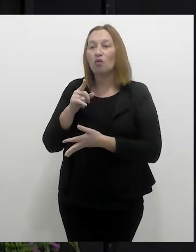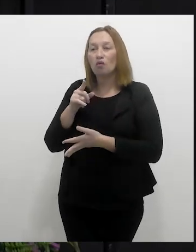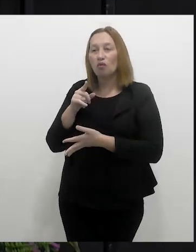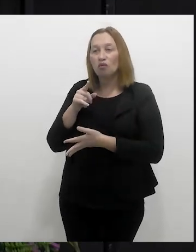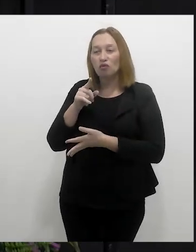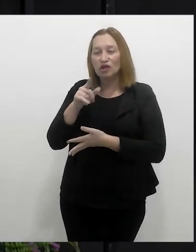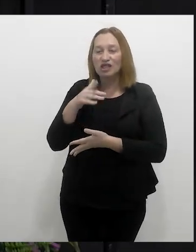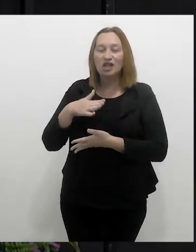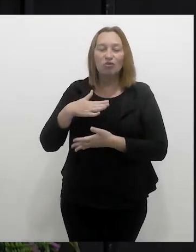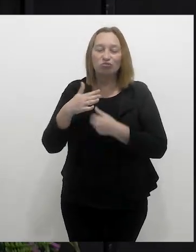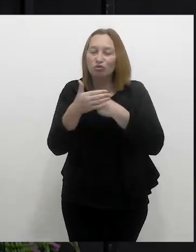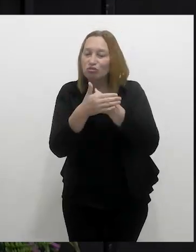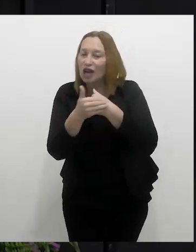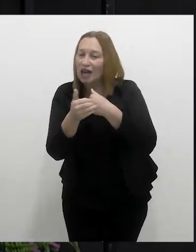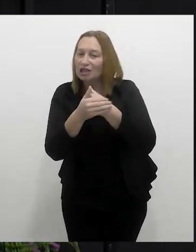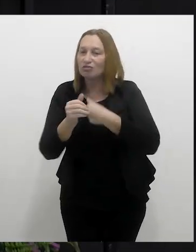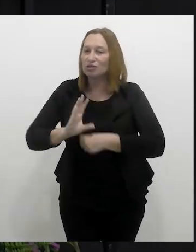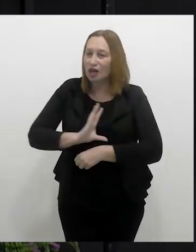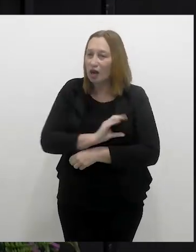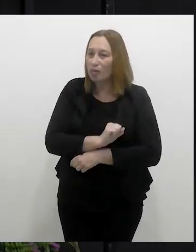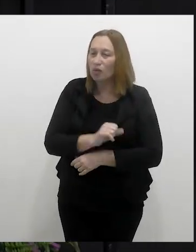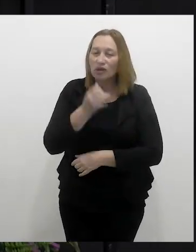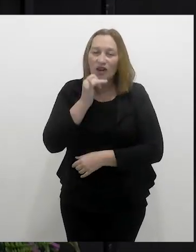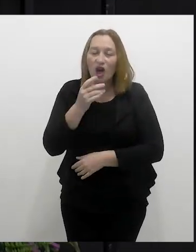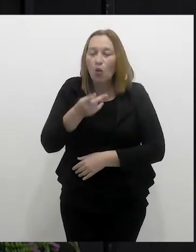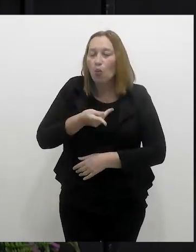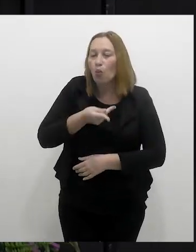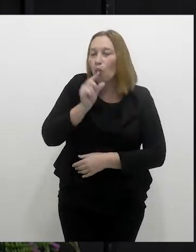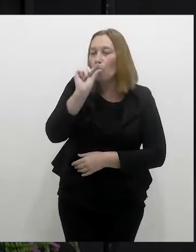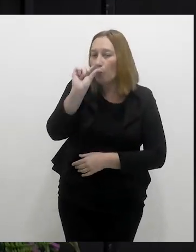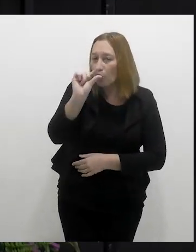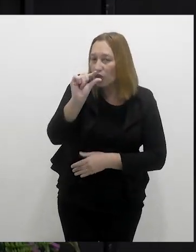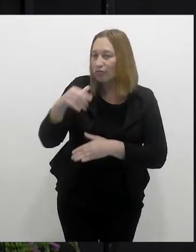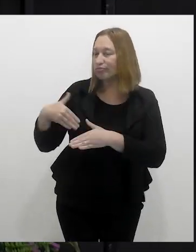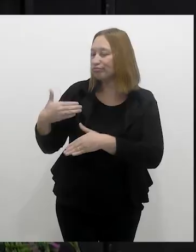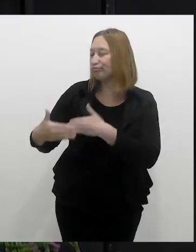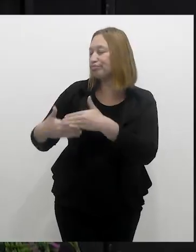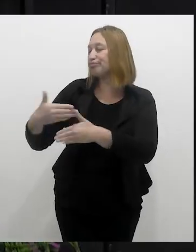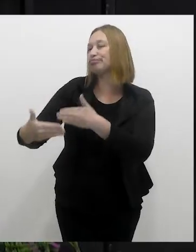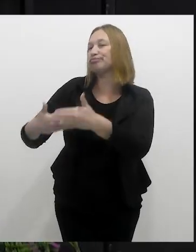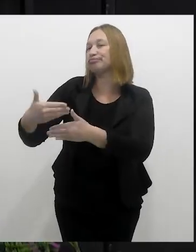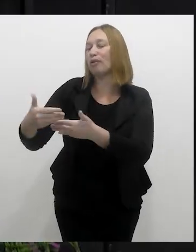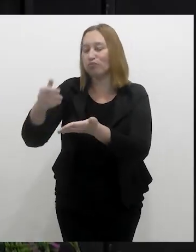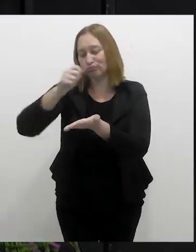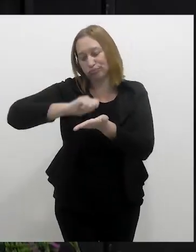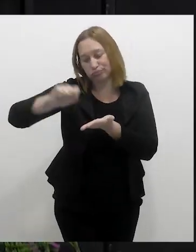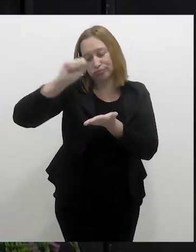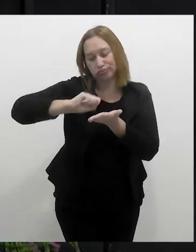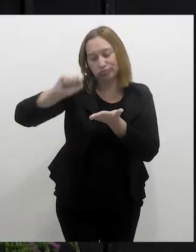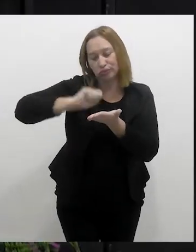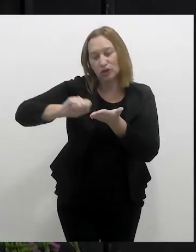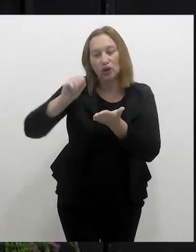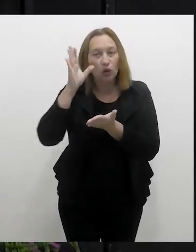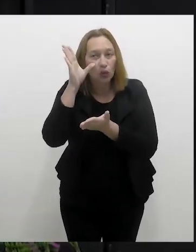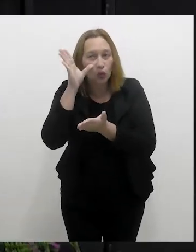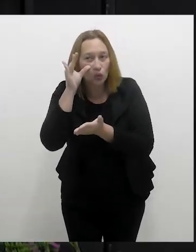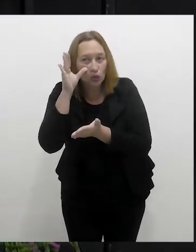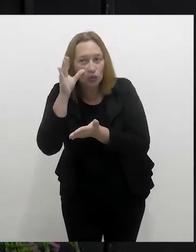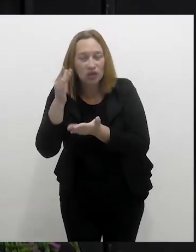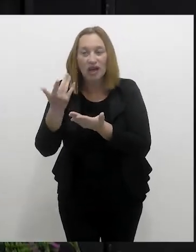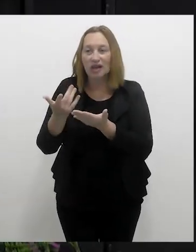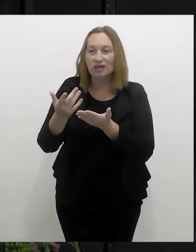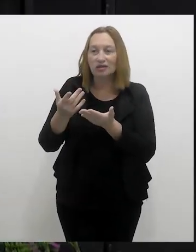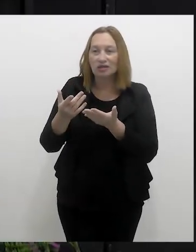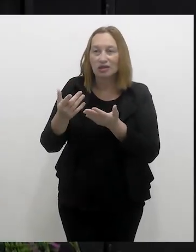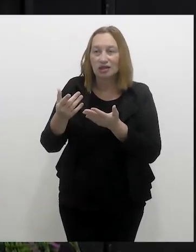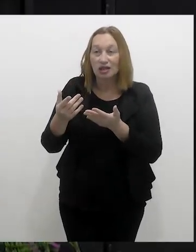você, assim, com todo esse carinho e esse amor, você contasse um pouquinho da trajetória que está escrita ali, da curiosidade, instigando quem